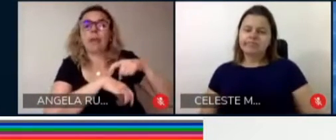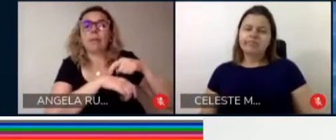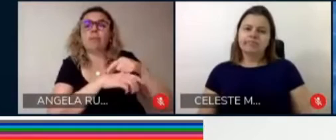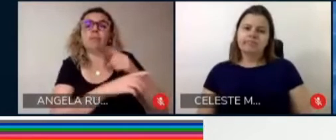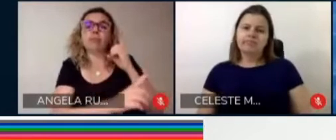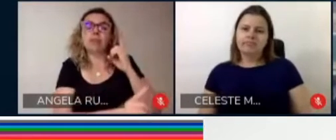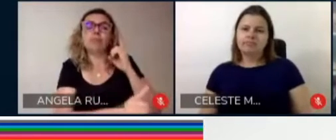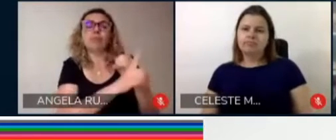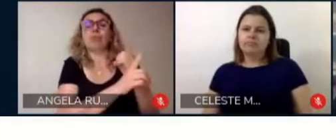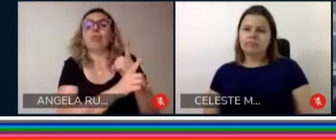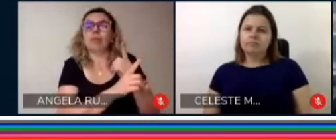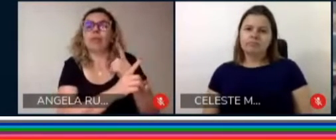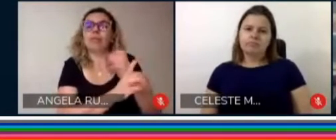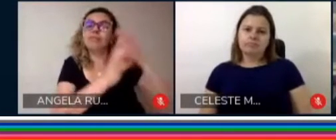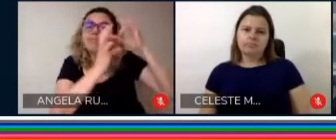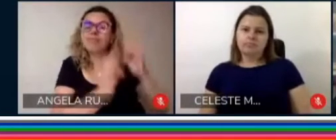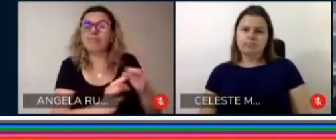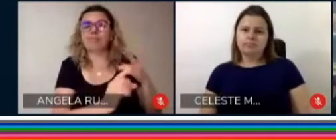fonte original.